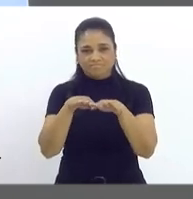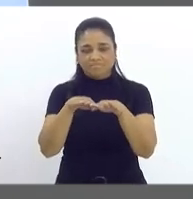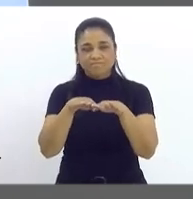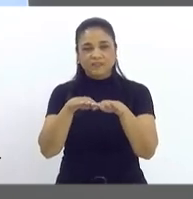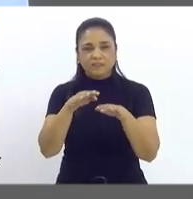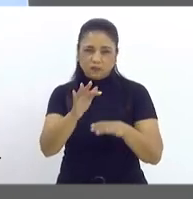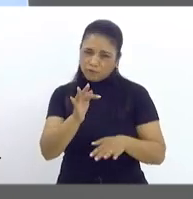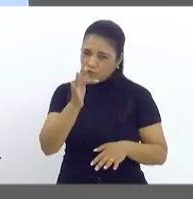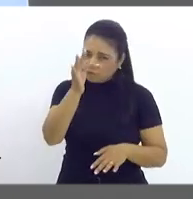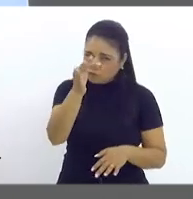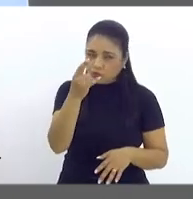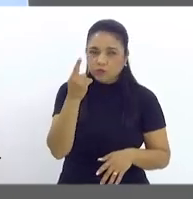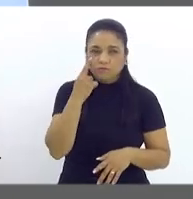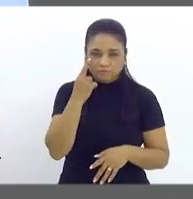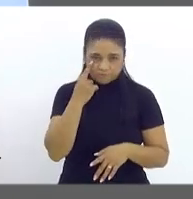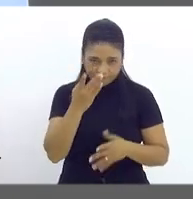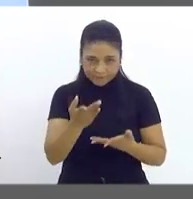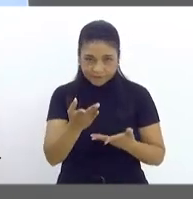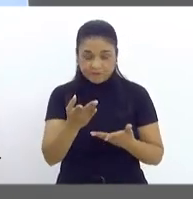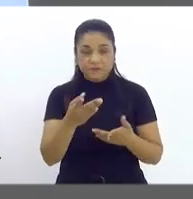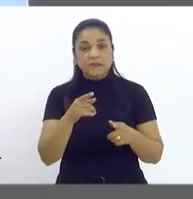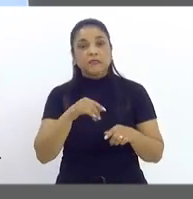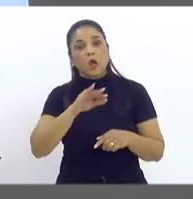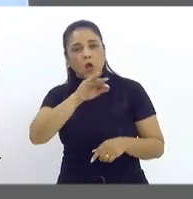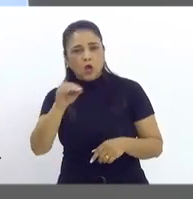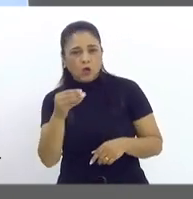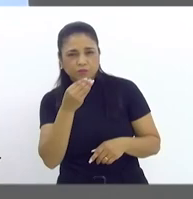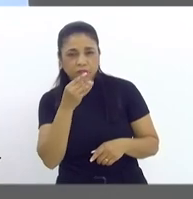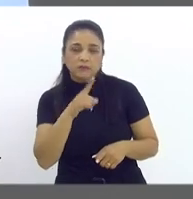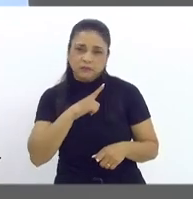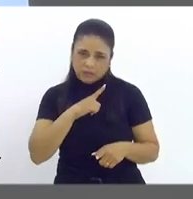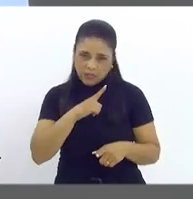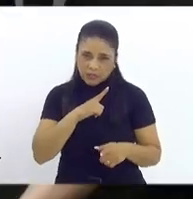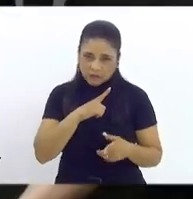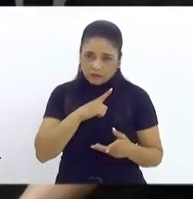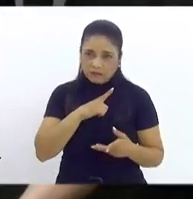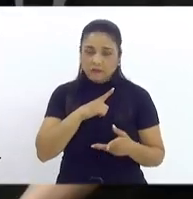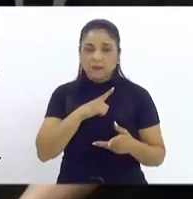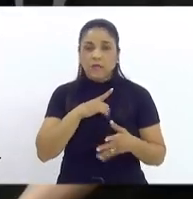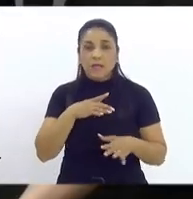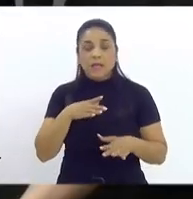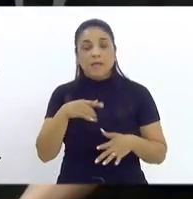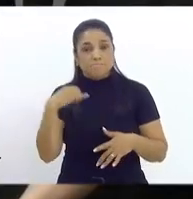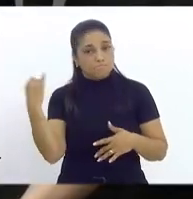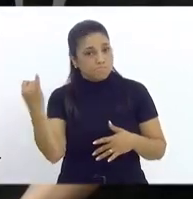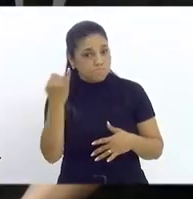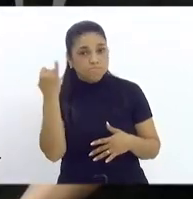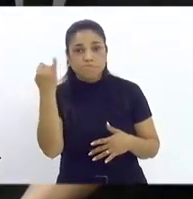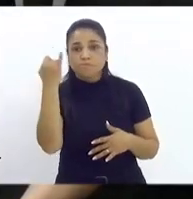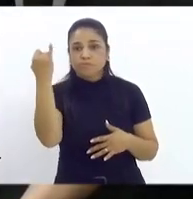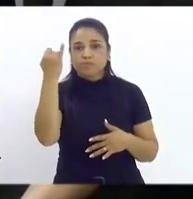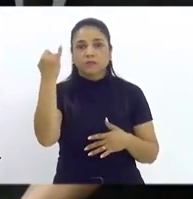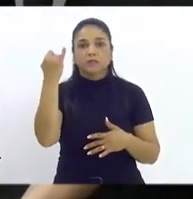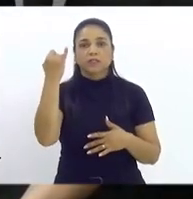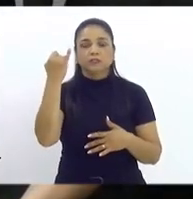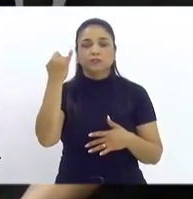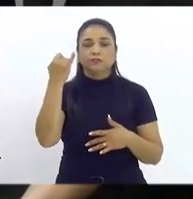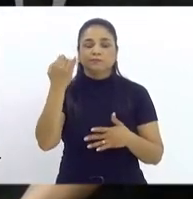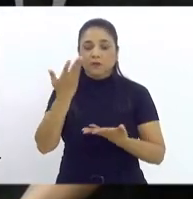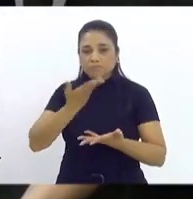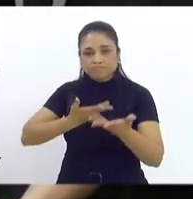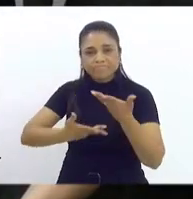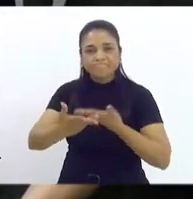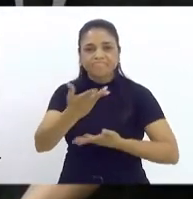futuro. E também existem outras oportunidades. A gente acredita aí que esse mercado é um mercado importante para a transição energética e a